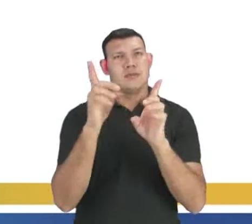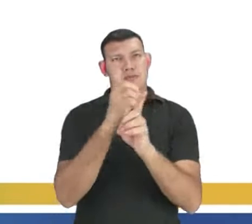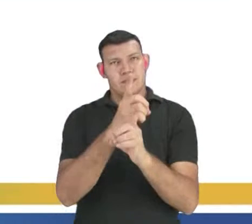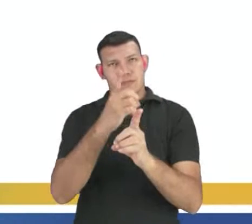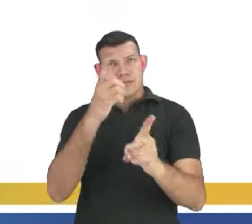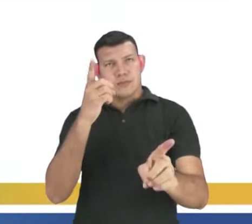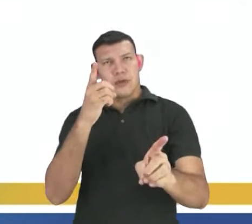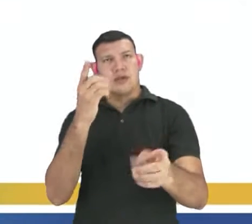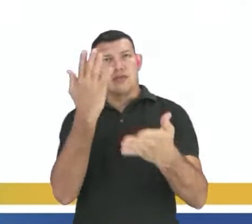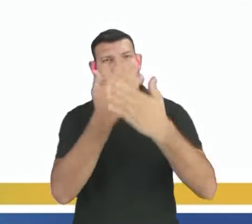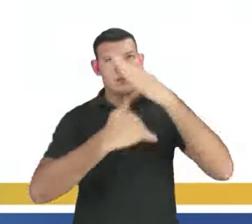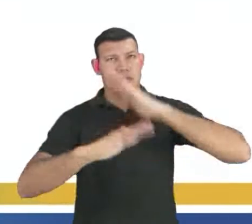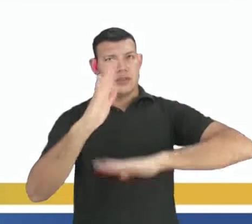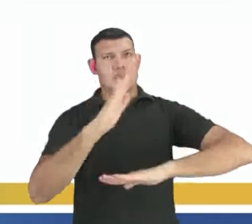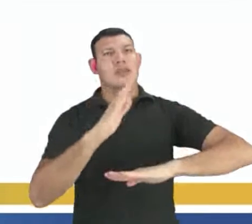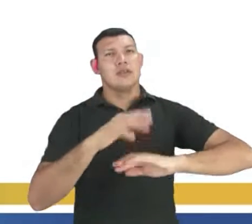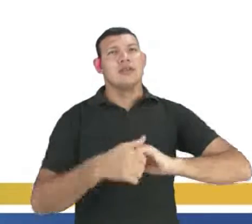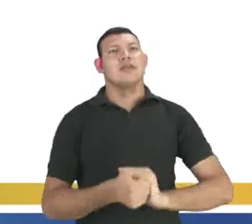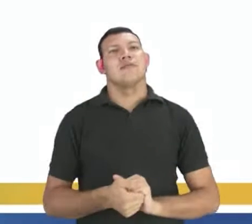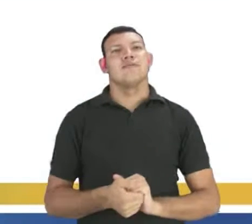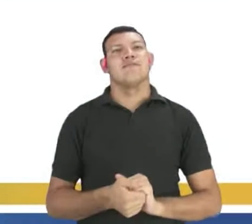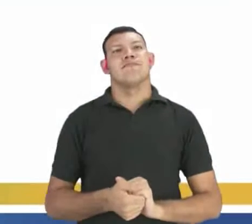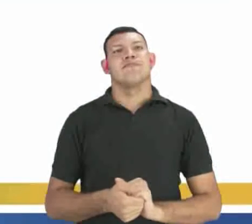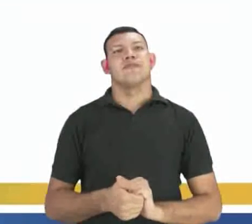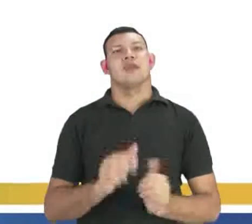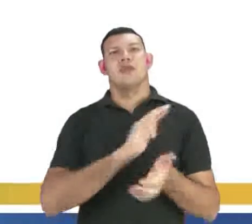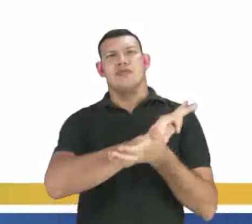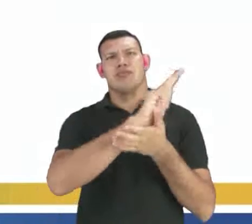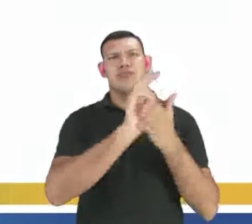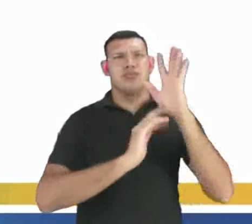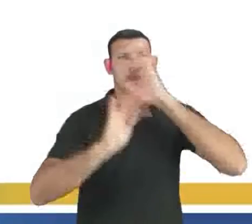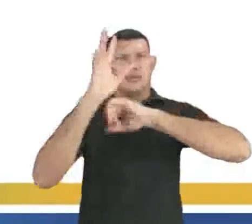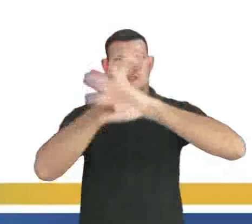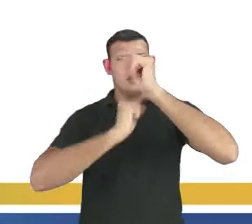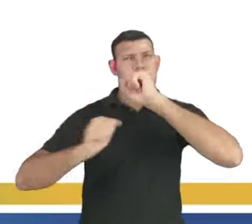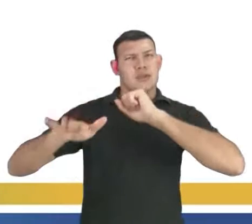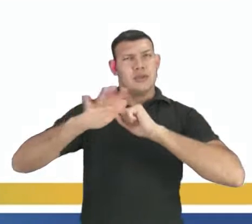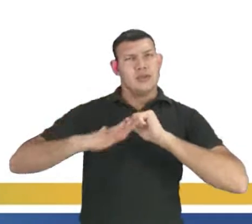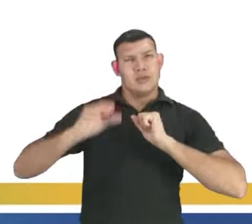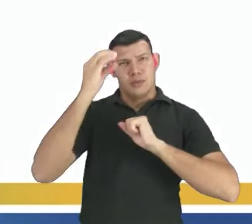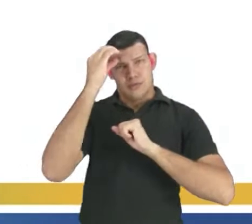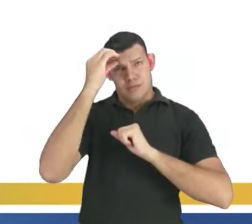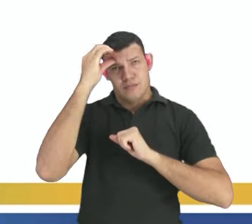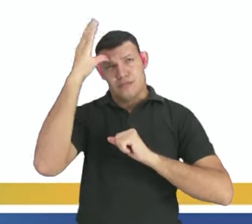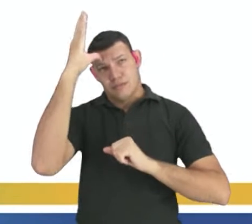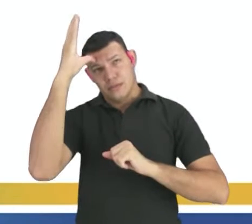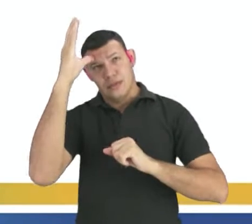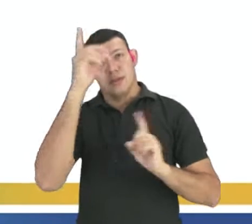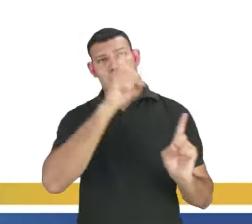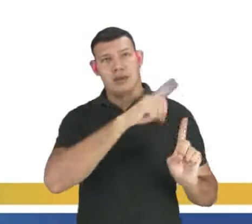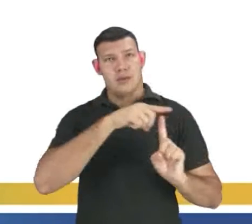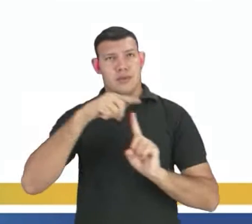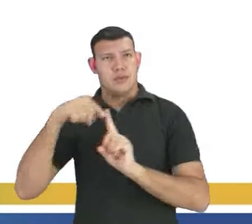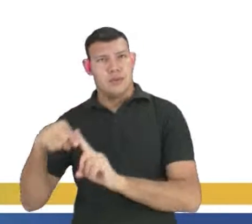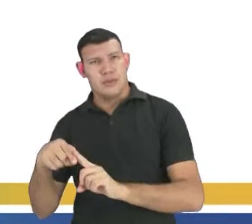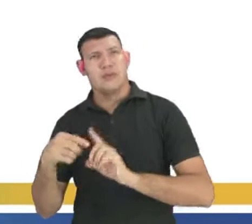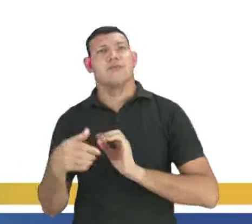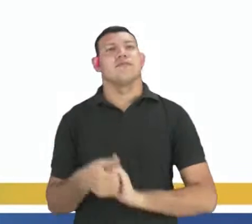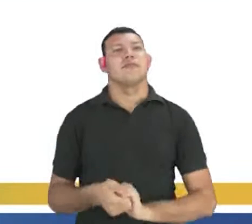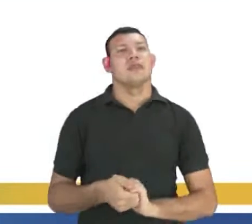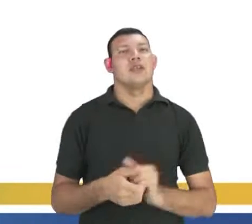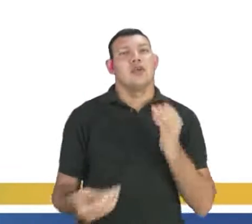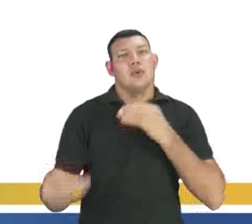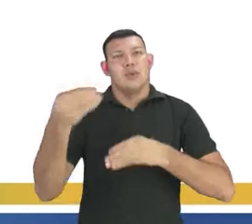são compostas de vários aprendizados e áreas de conhecimento. Uma modalidade em questão pode trazer dentro dela conhecimento sobre o